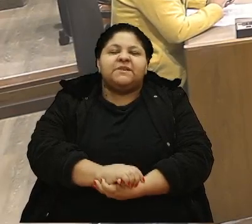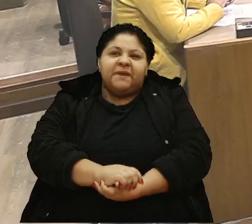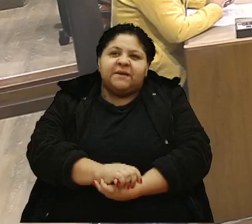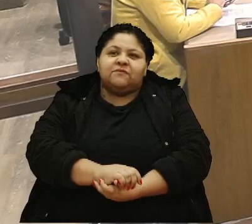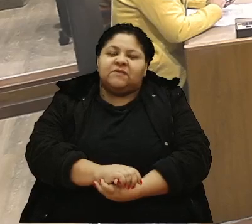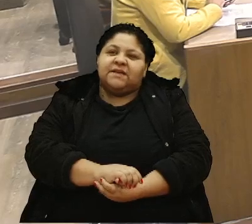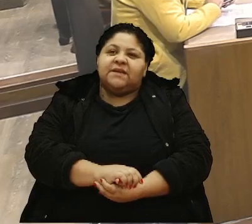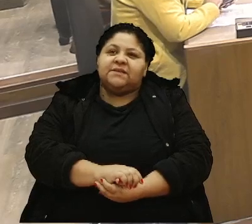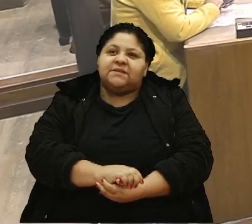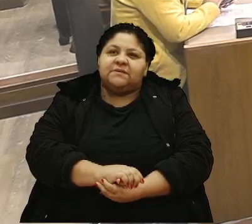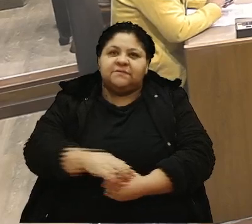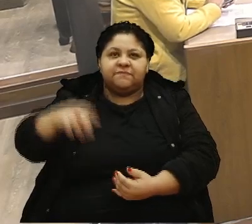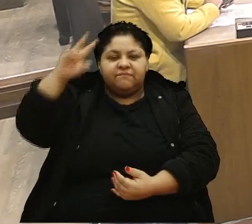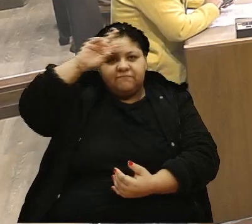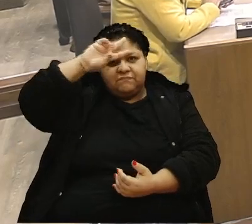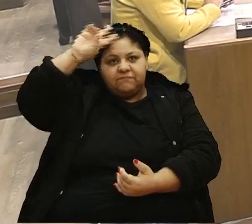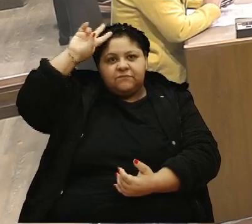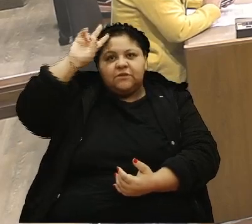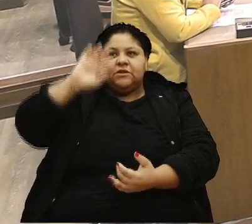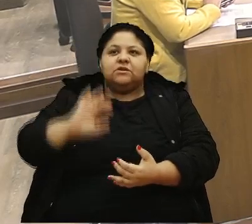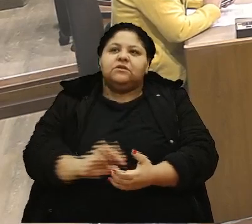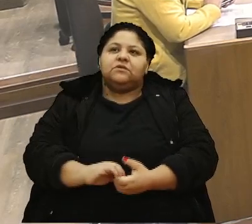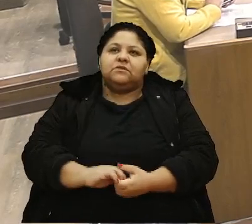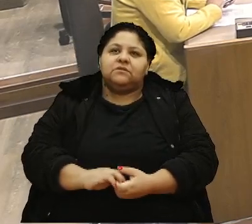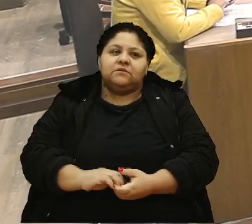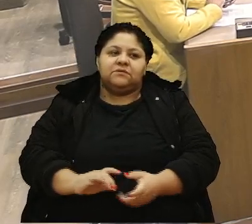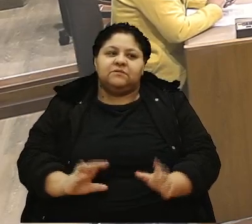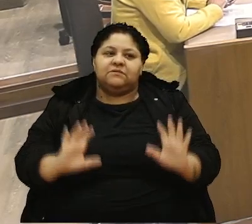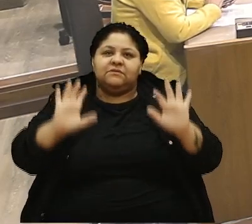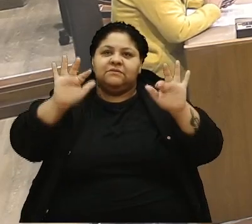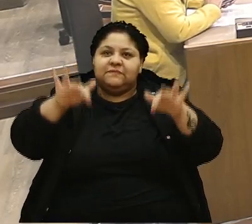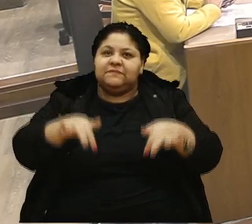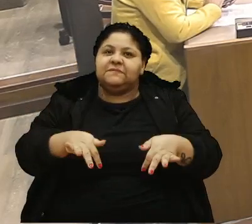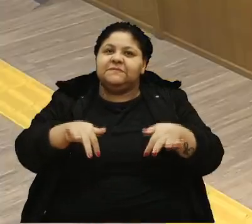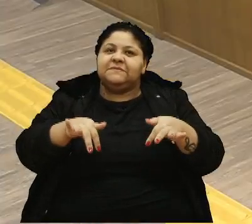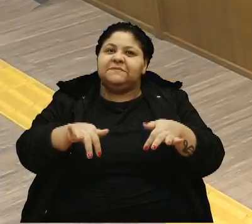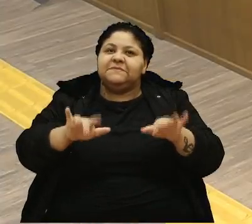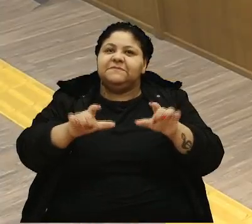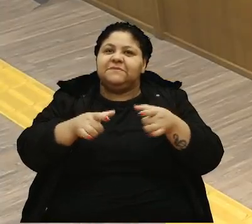Edson da Rosa. Encerradas as pequenas comunicações.